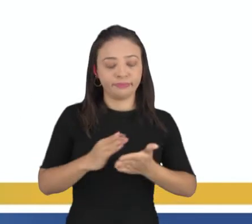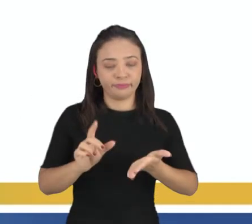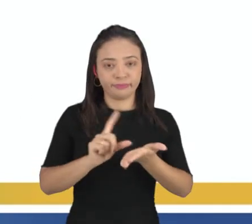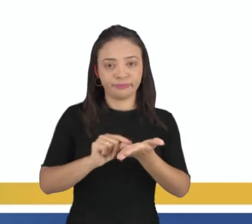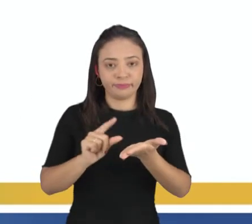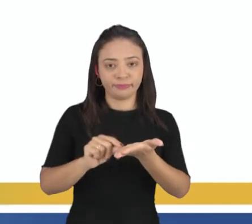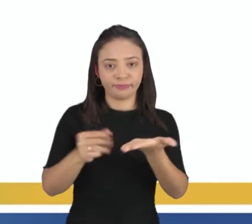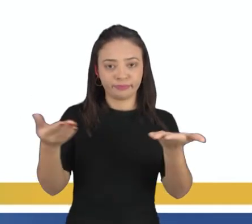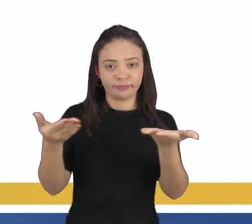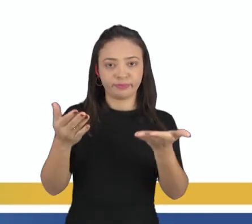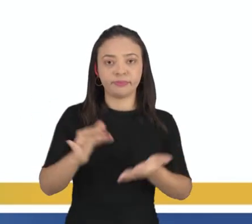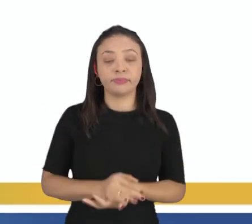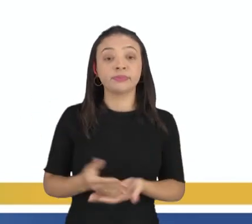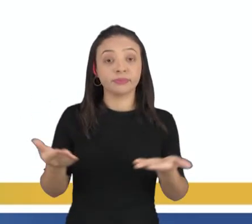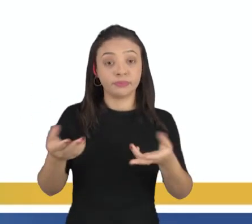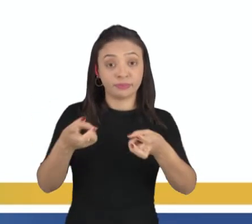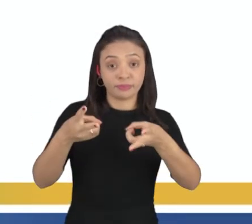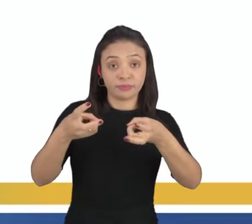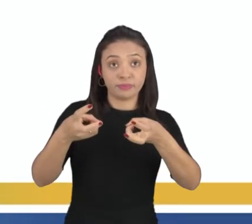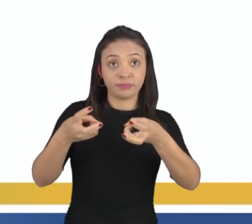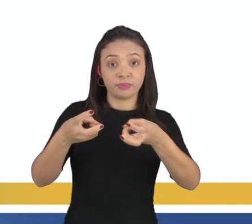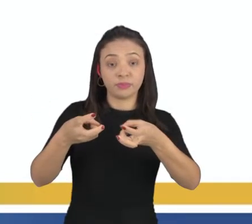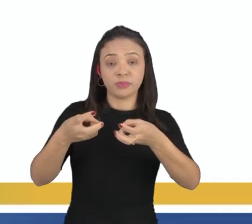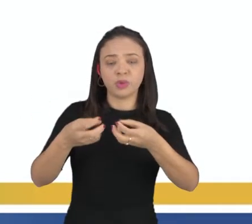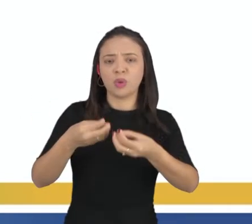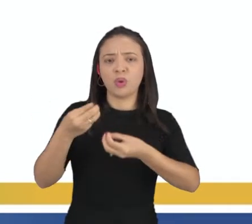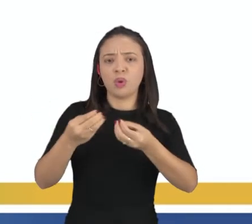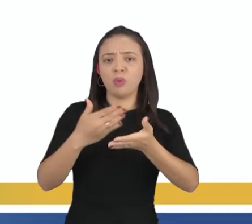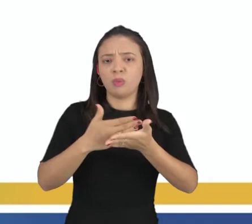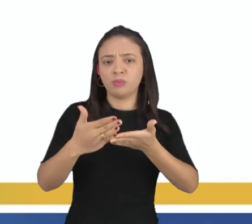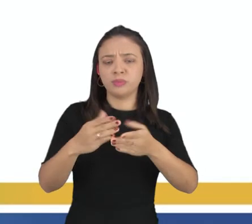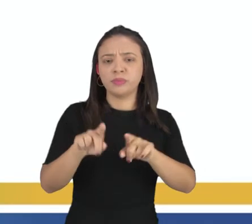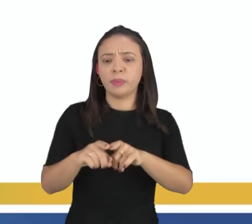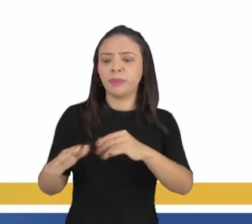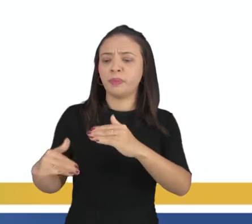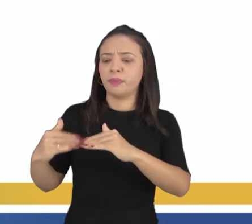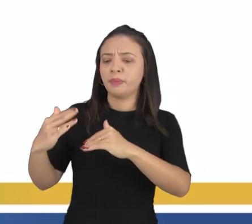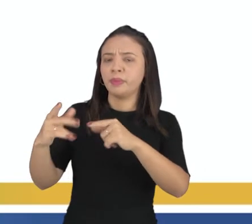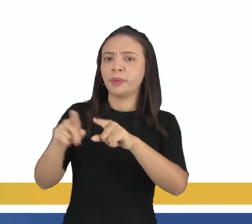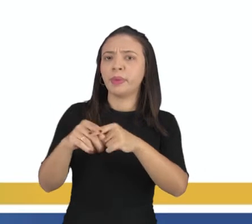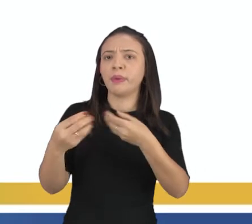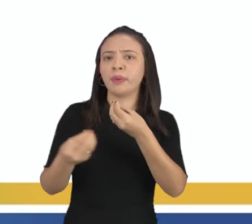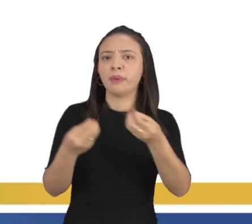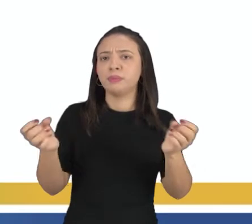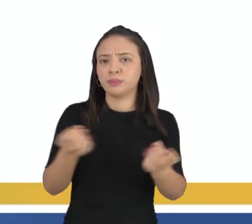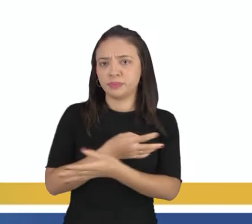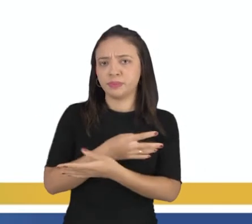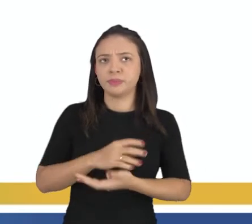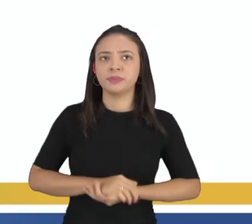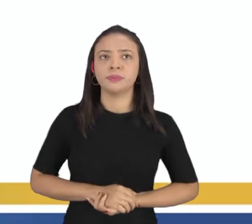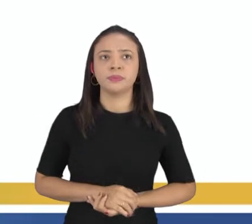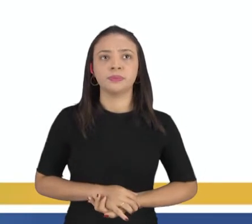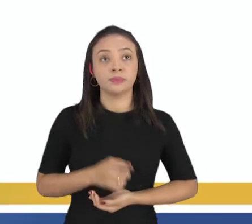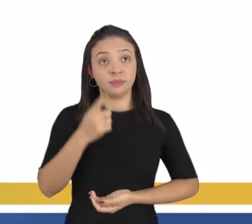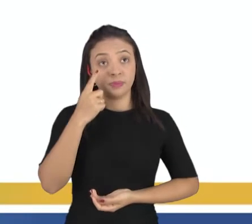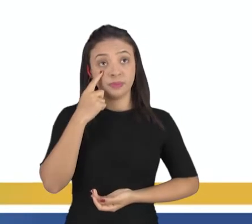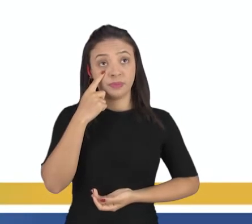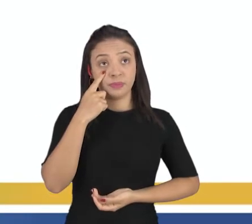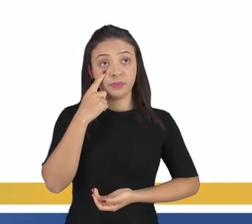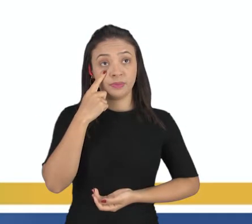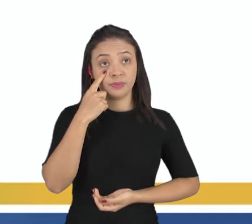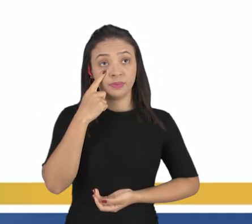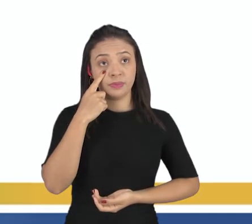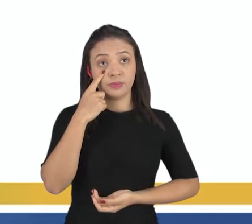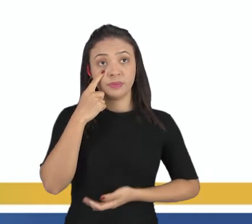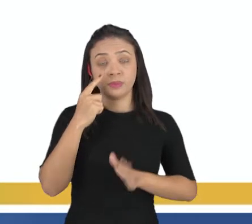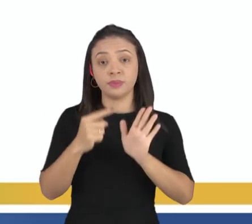artigo aqui, agora nós vamos analisar onde é que está a introdução, o desenvolvimento e a conclusão. Retornemos lá. Olha lá, na